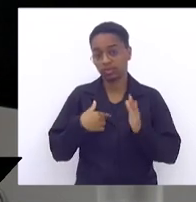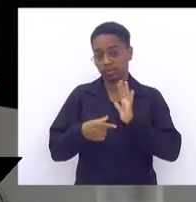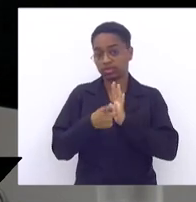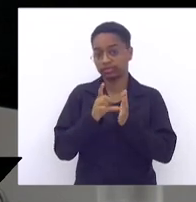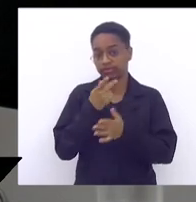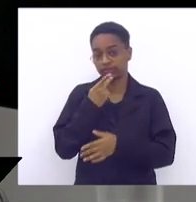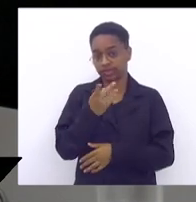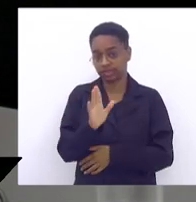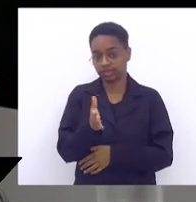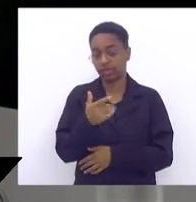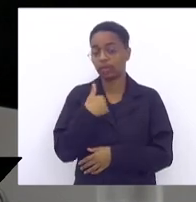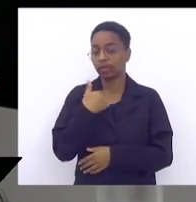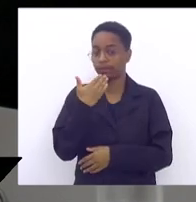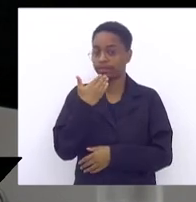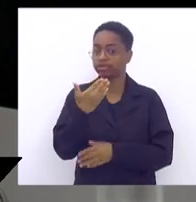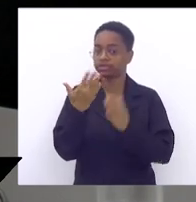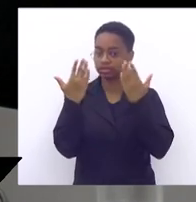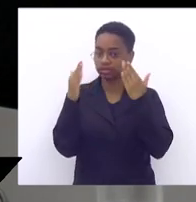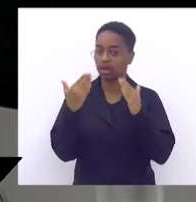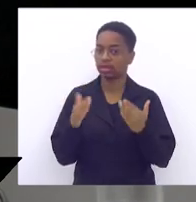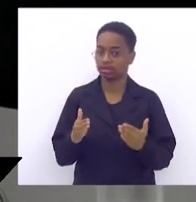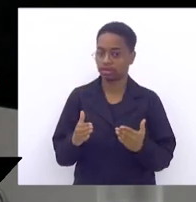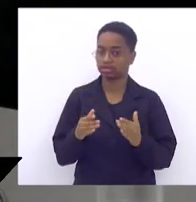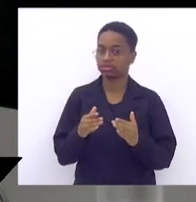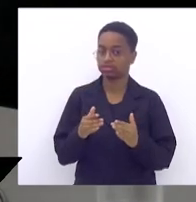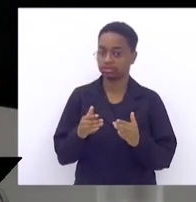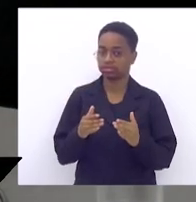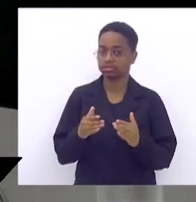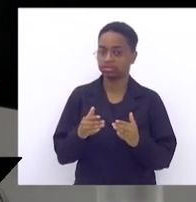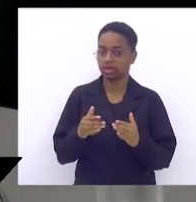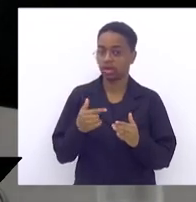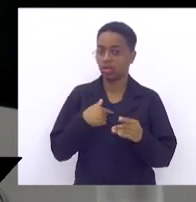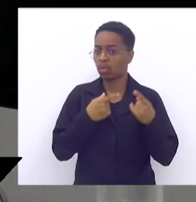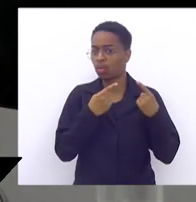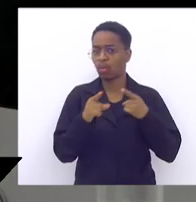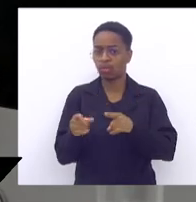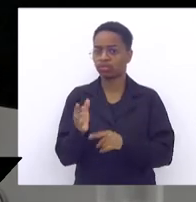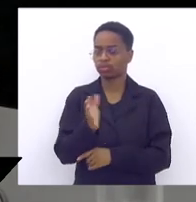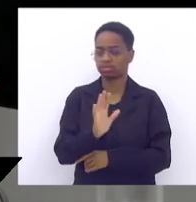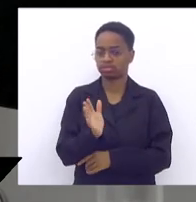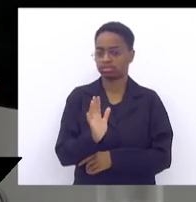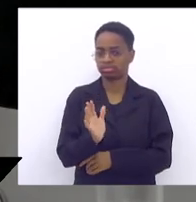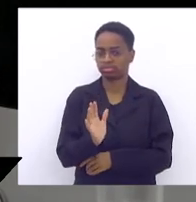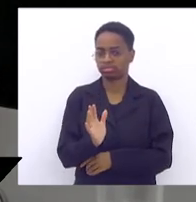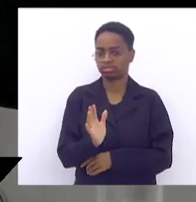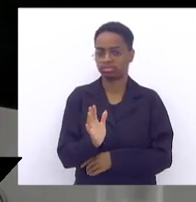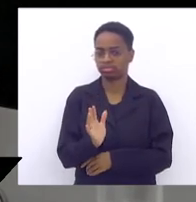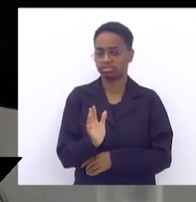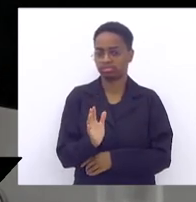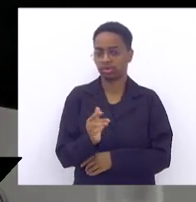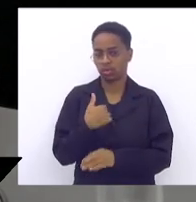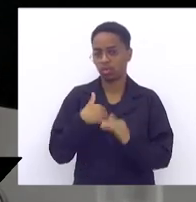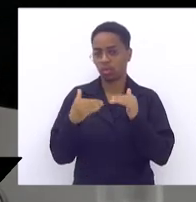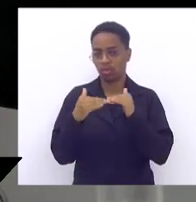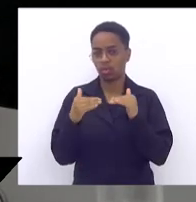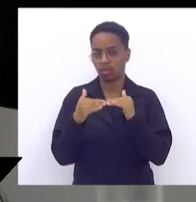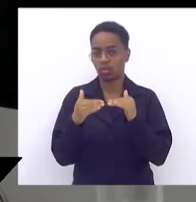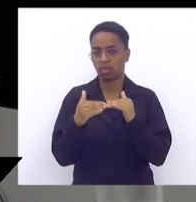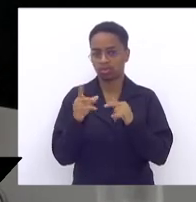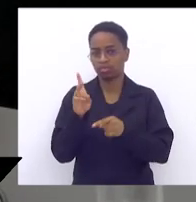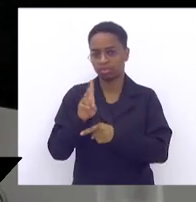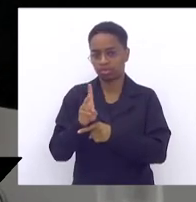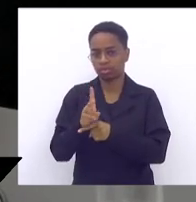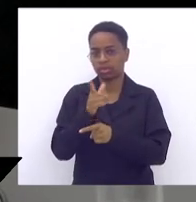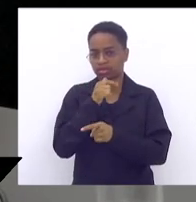Vossa Excelência, eu vou pedir vista desse processo, eu não sou contra, em hipótese nenhuma, eu sou a favor da